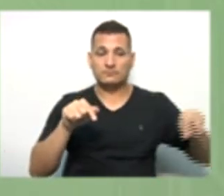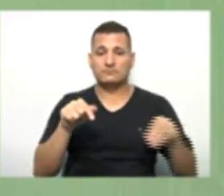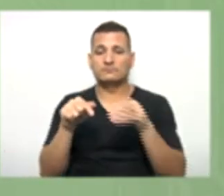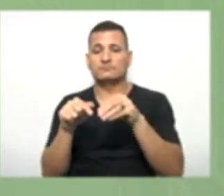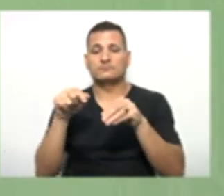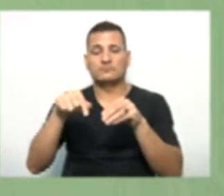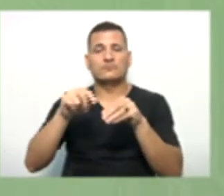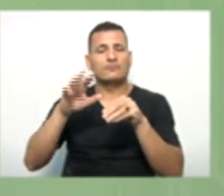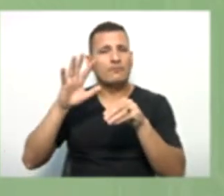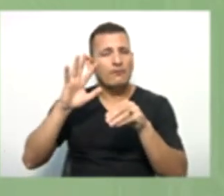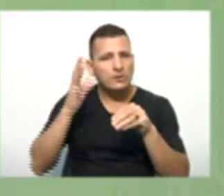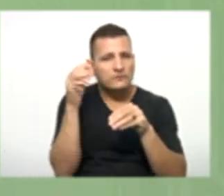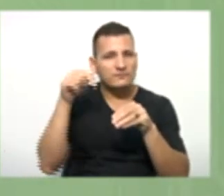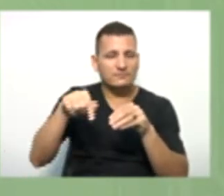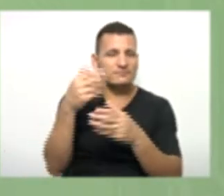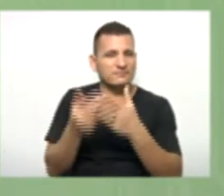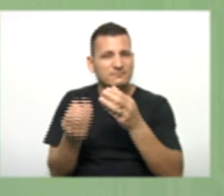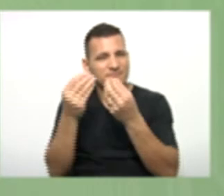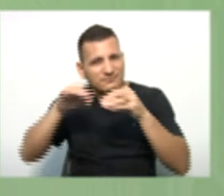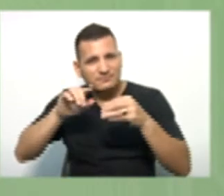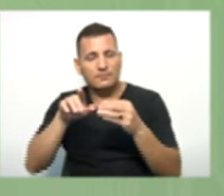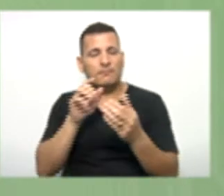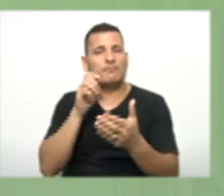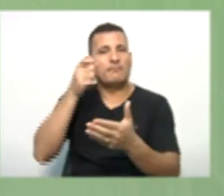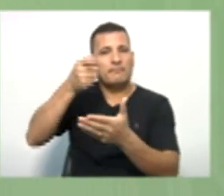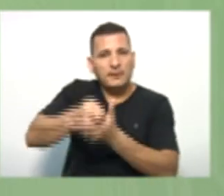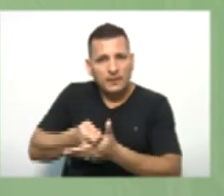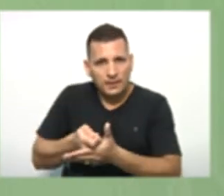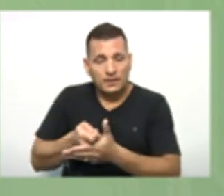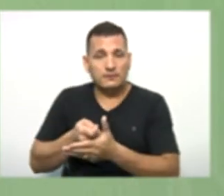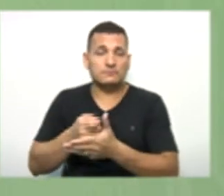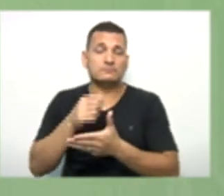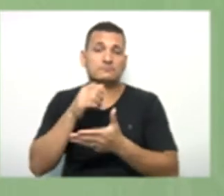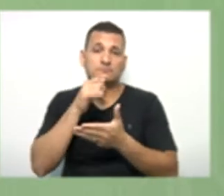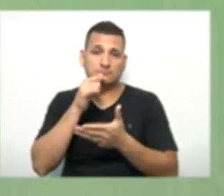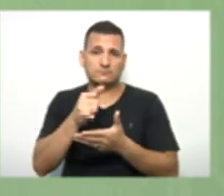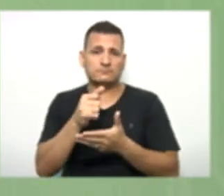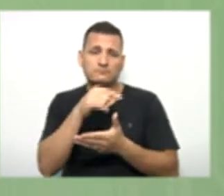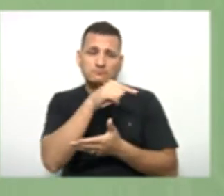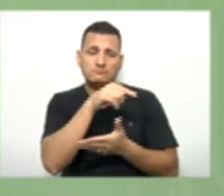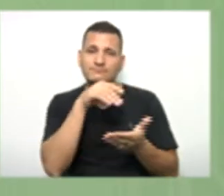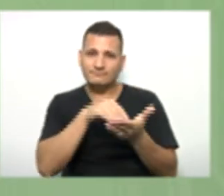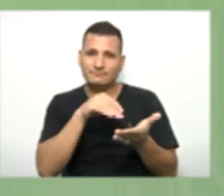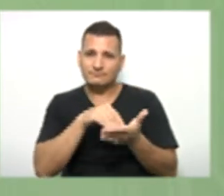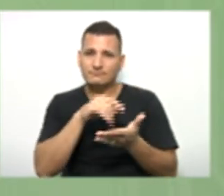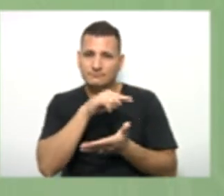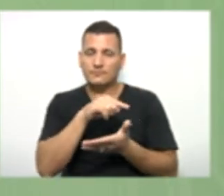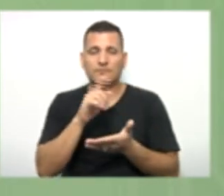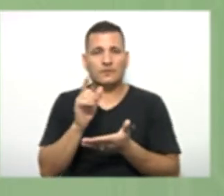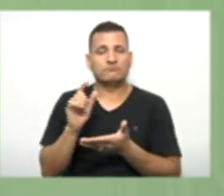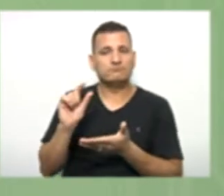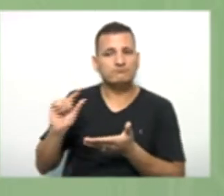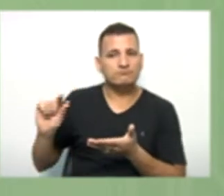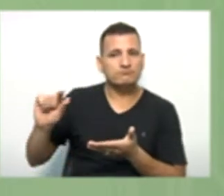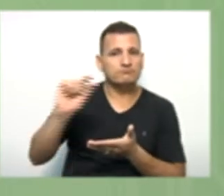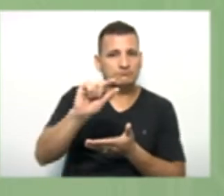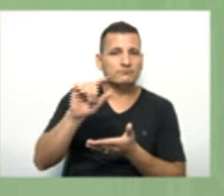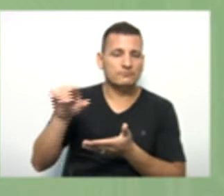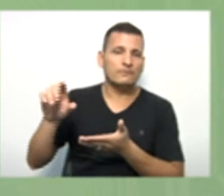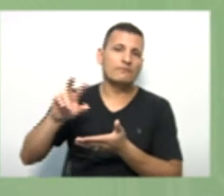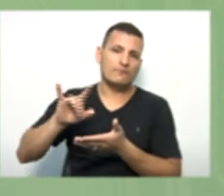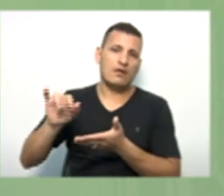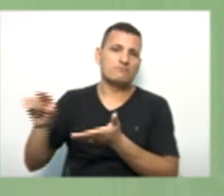ainda ficar algum valor, a gente vai ratear os associados aos cooperados, tá certo?